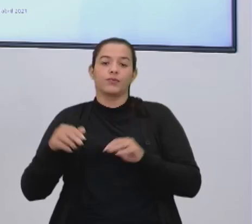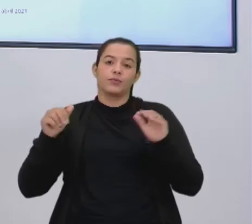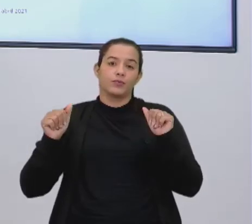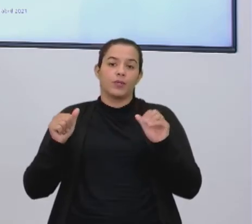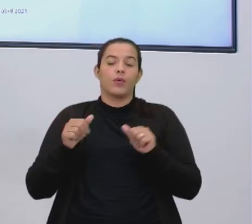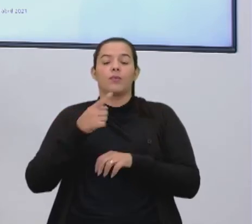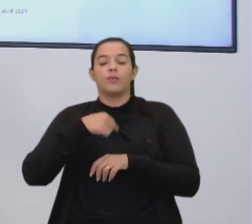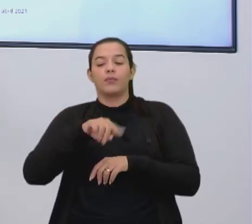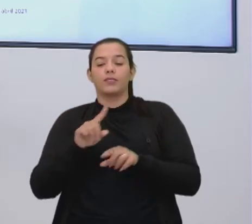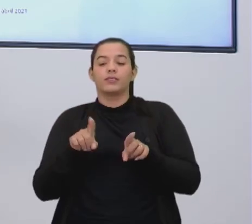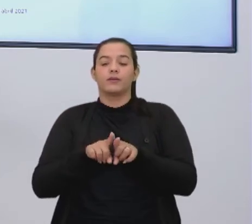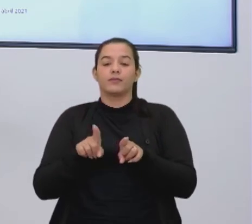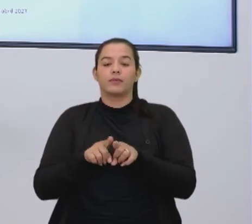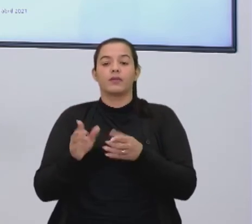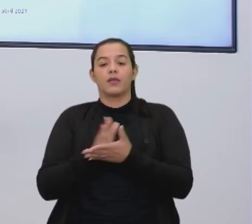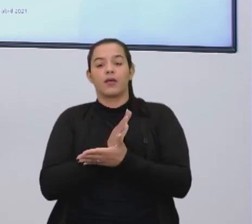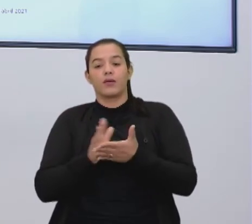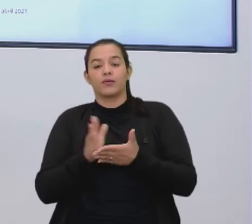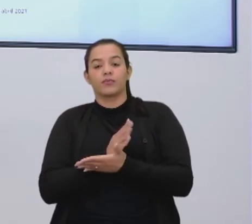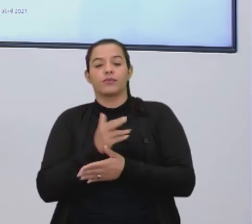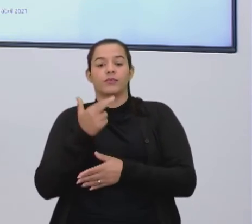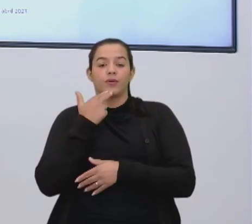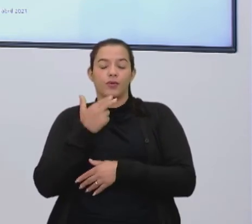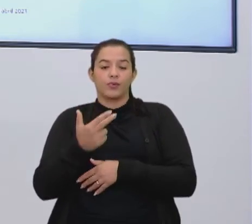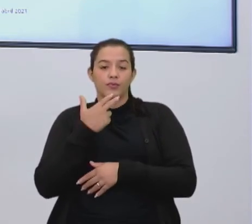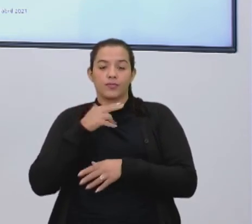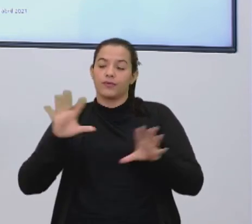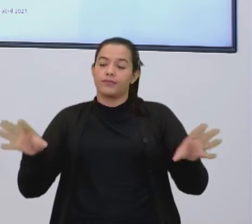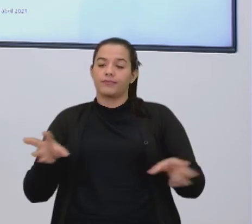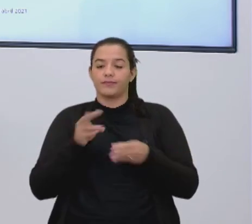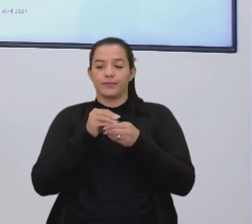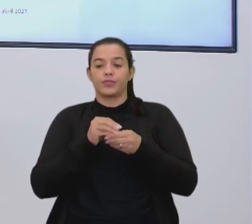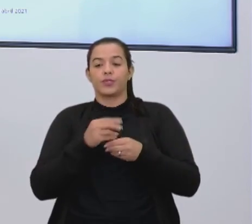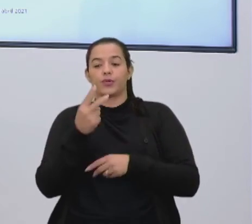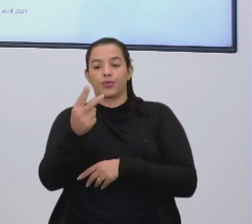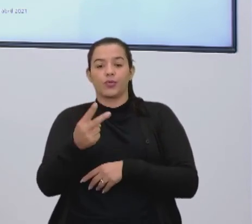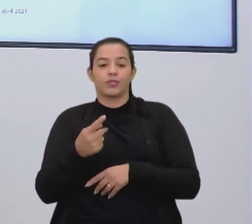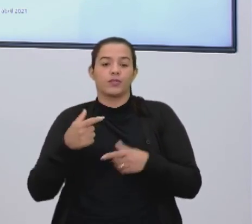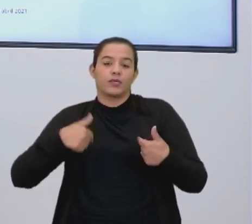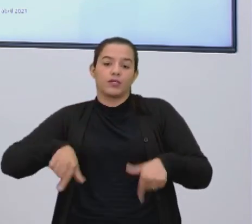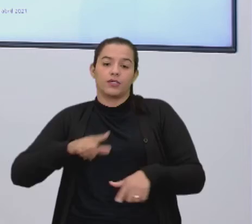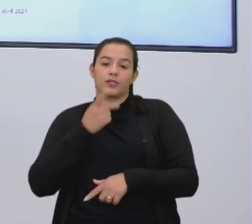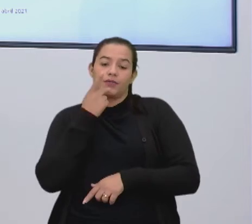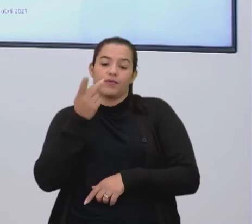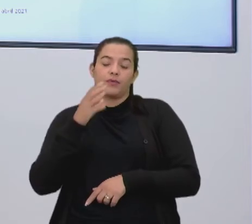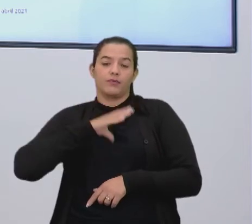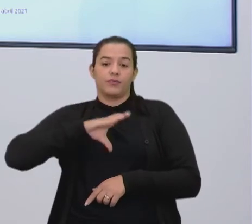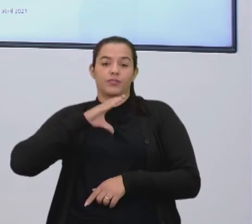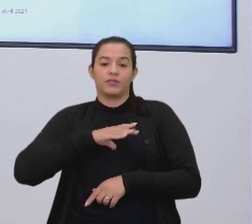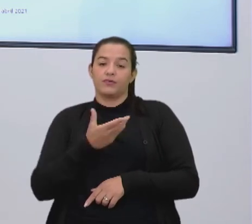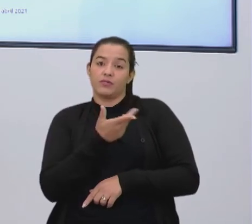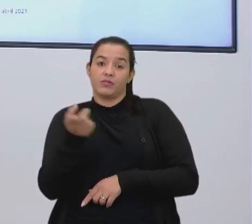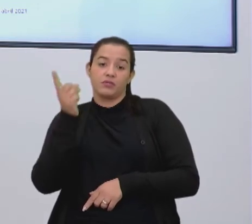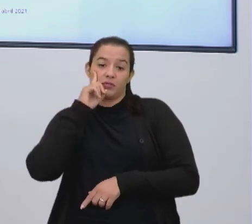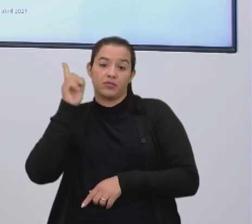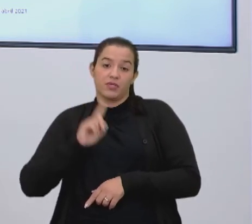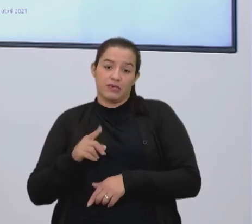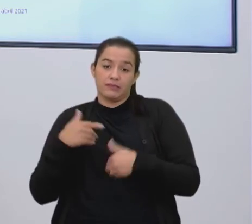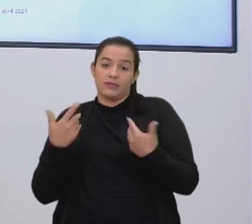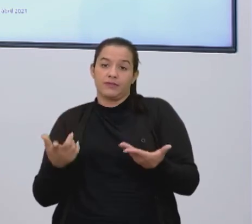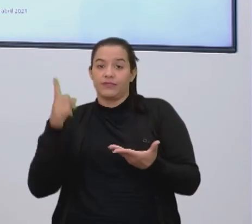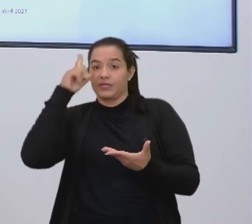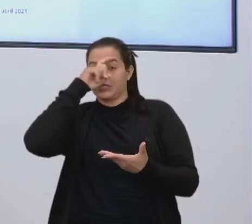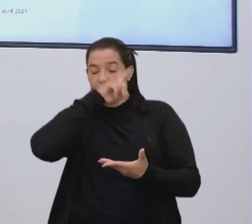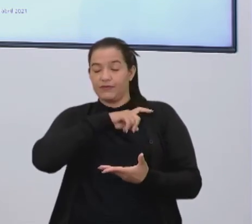espanhol. Alguns deles têm a língua tradicional e o espanhol, mas aqui no Brasil a gente fala português. E se você não sabe português, fica muito